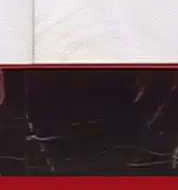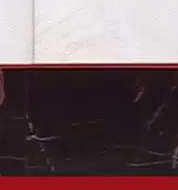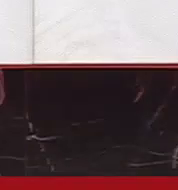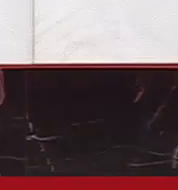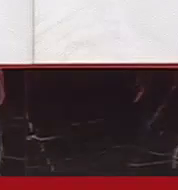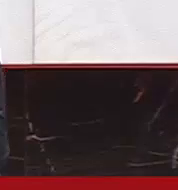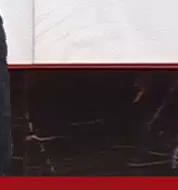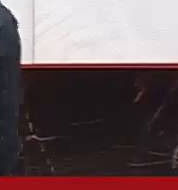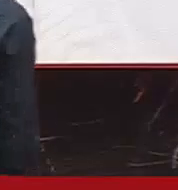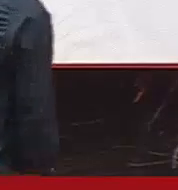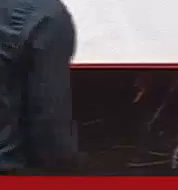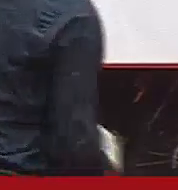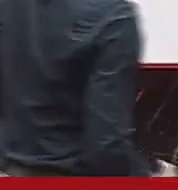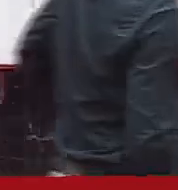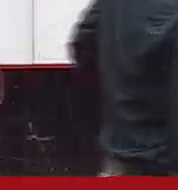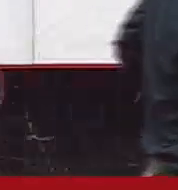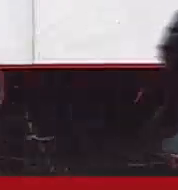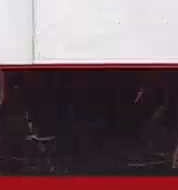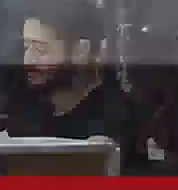após a foto, claro.